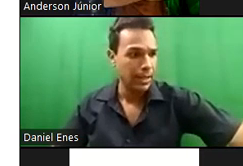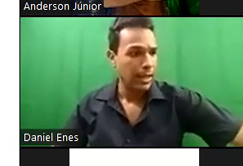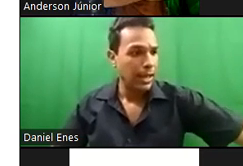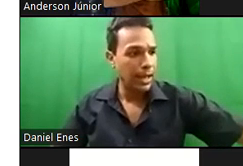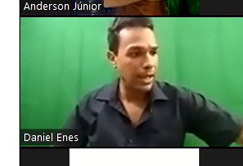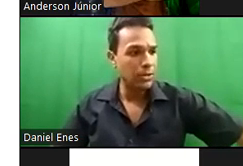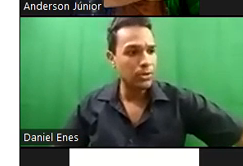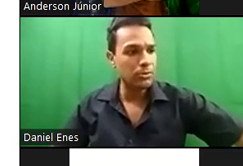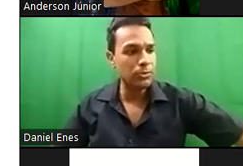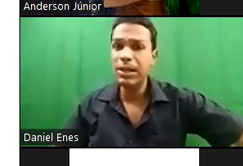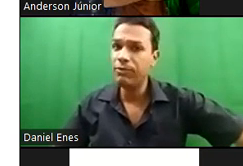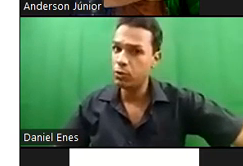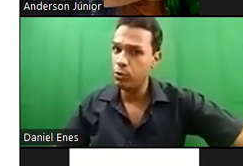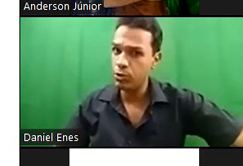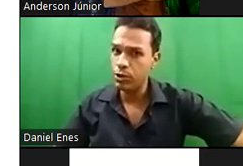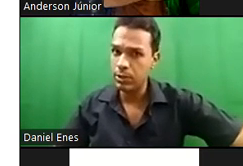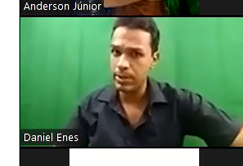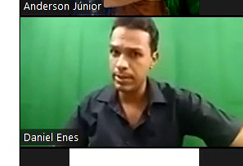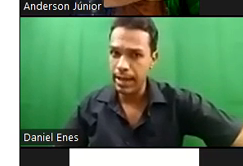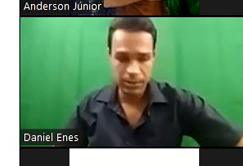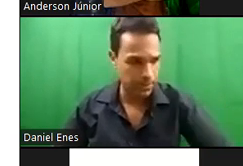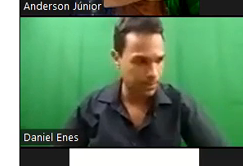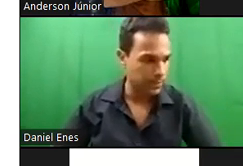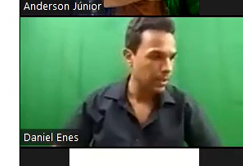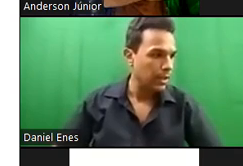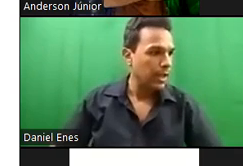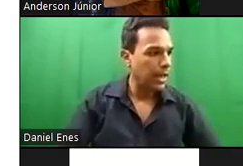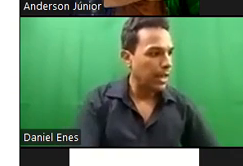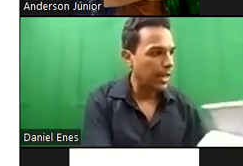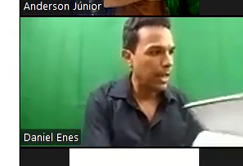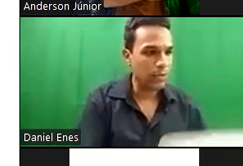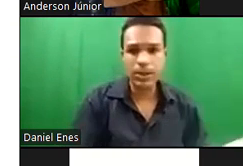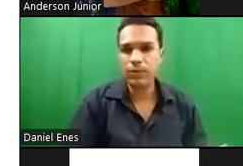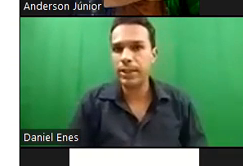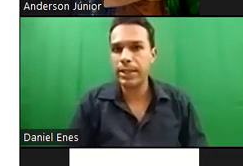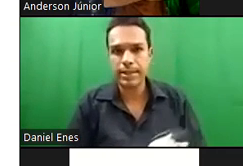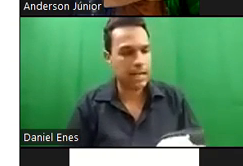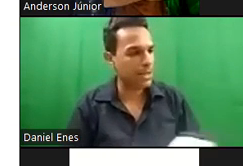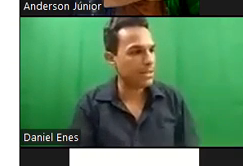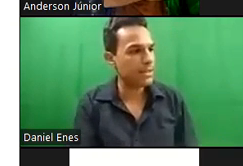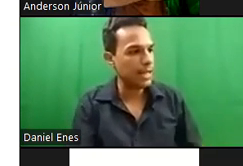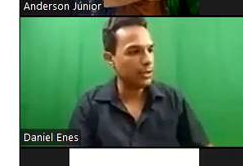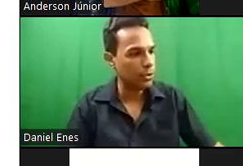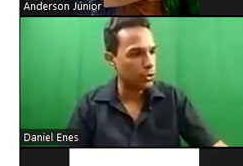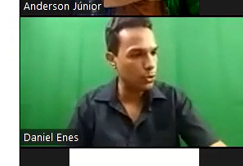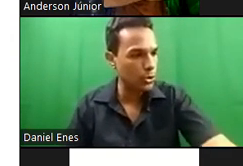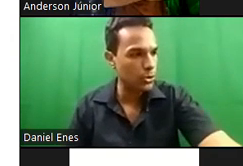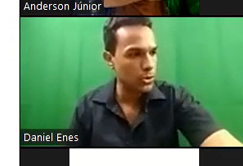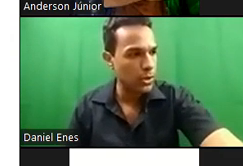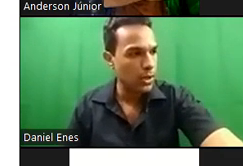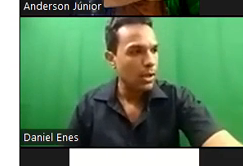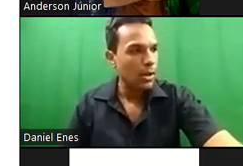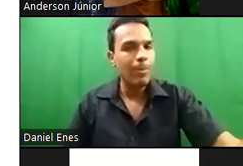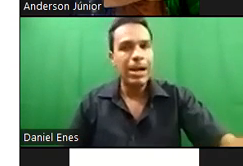porque eu nunca fiz curso de língua de sinais. nunca fui necessariamente ensinado por